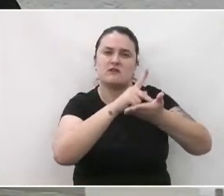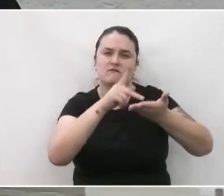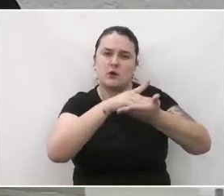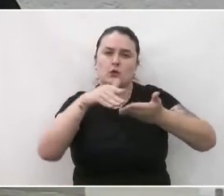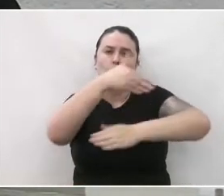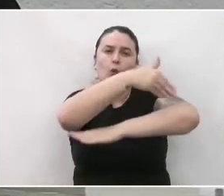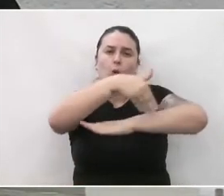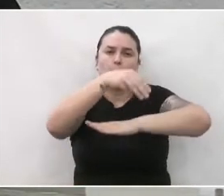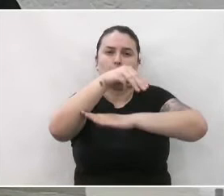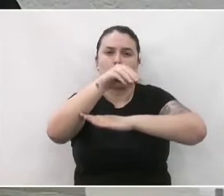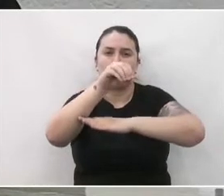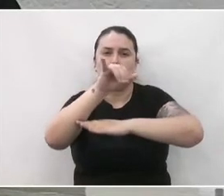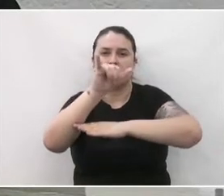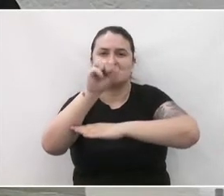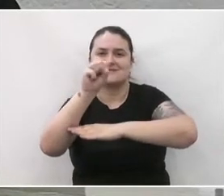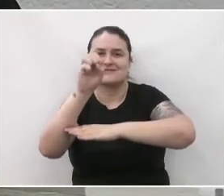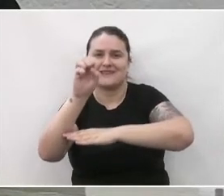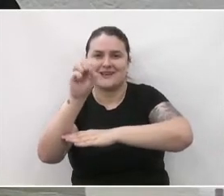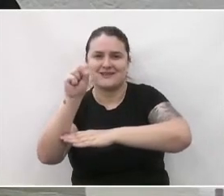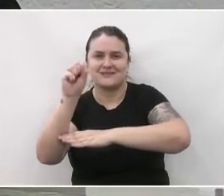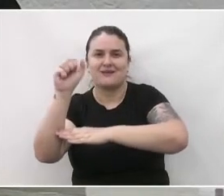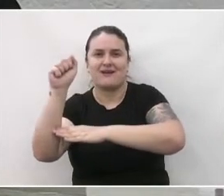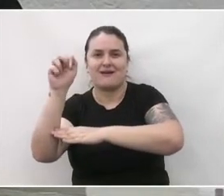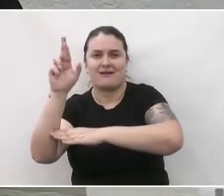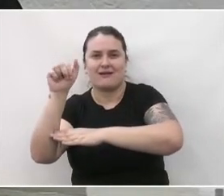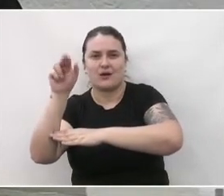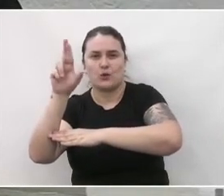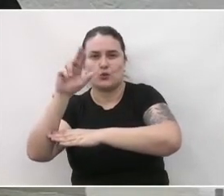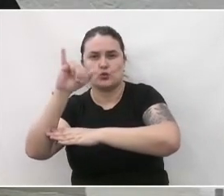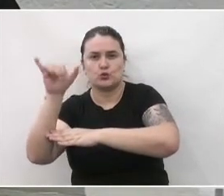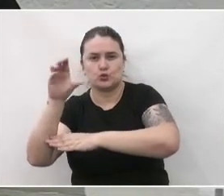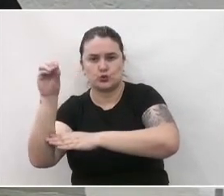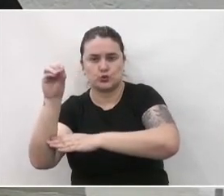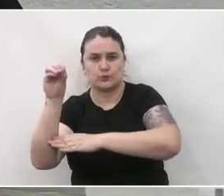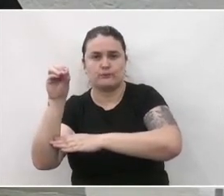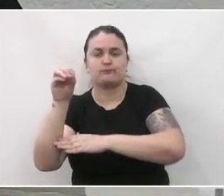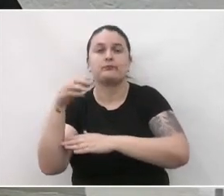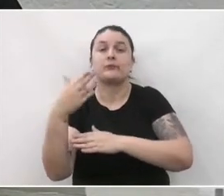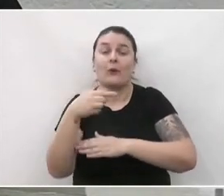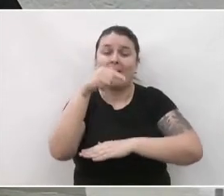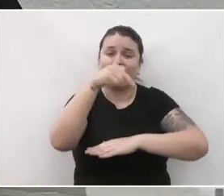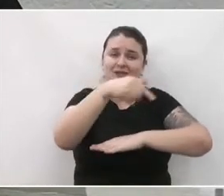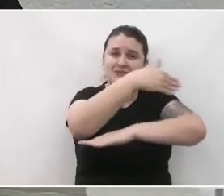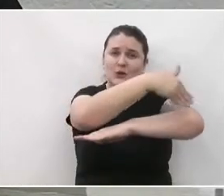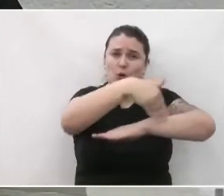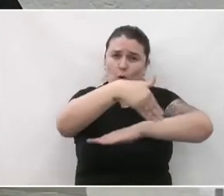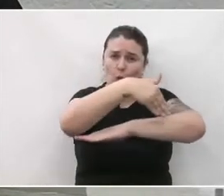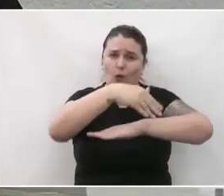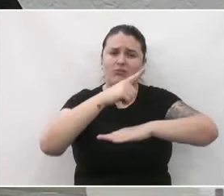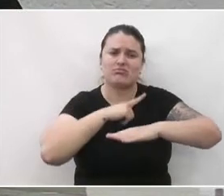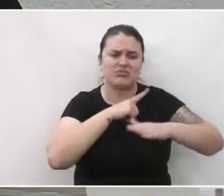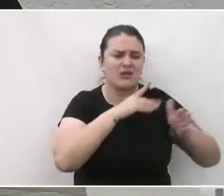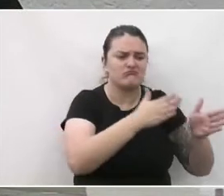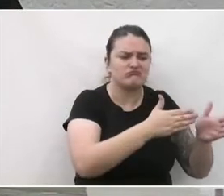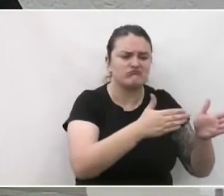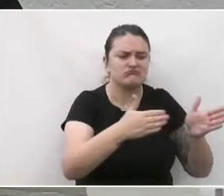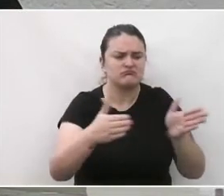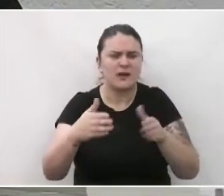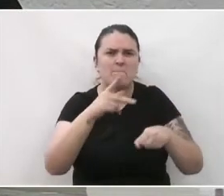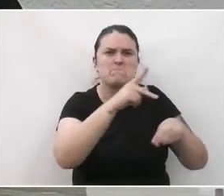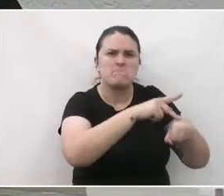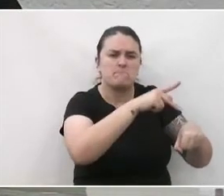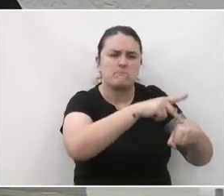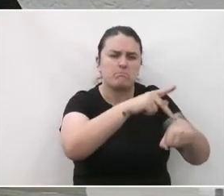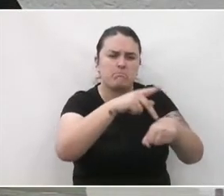Moisés Malheiros de Araújo, no bairro São Basílio Magno. Justificativa. A rua possui alguns trechos em calçamento e